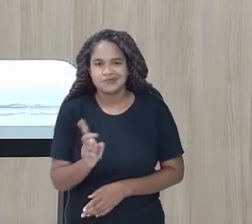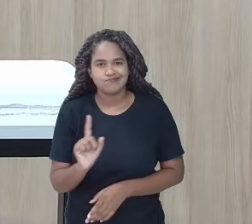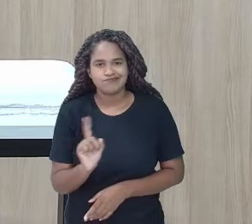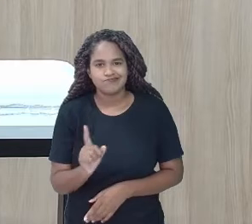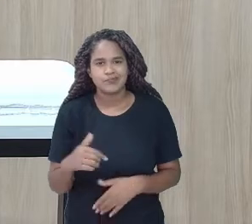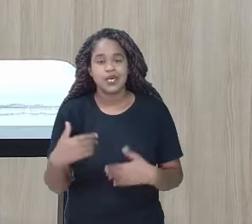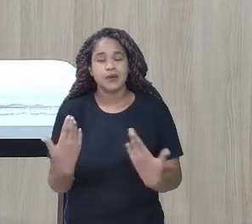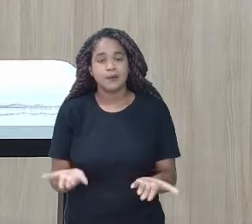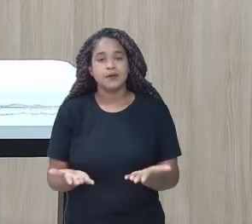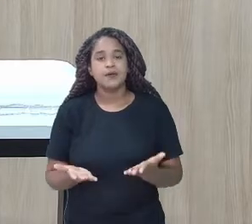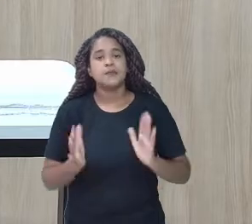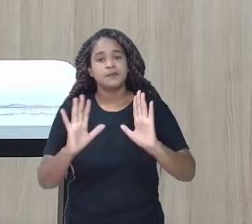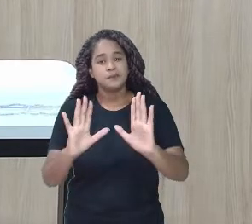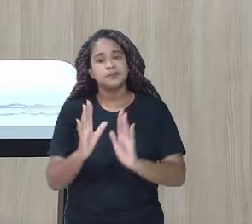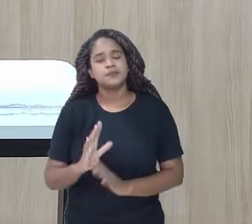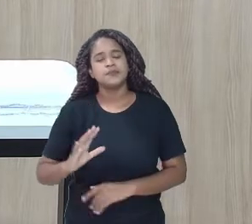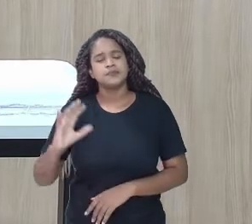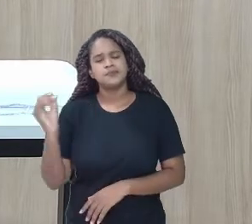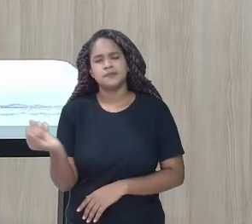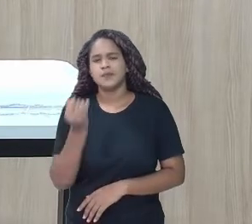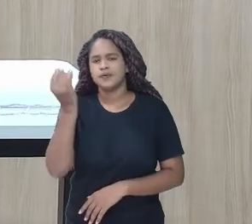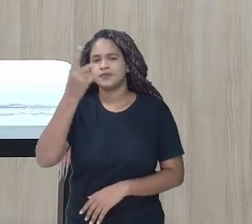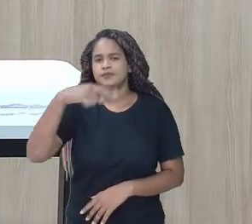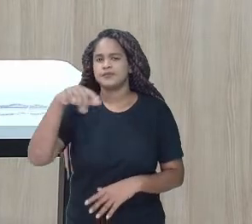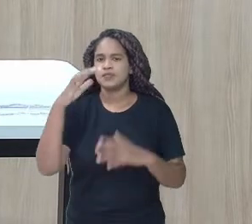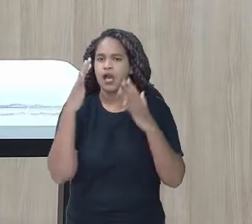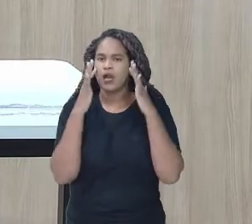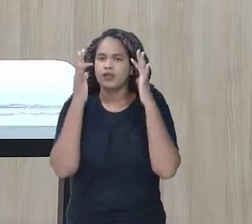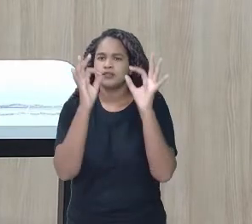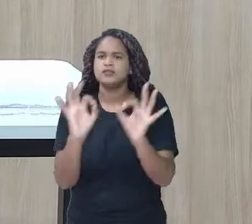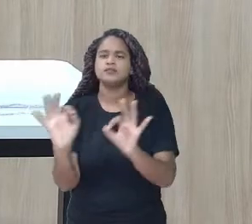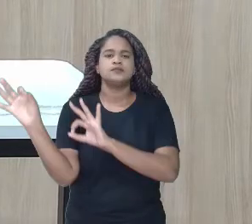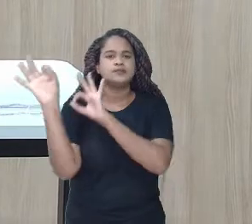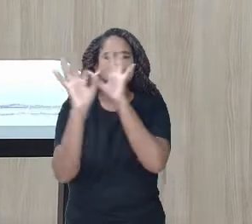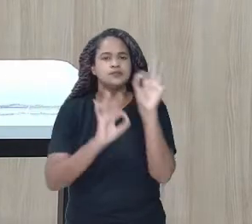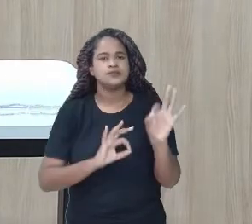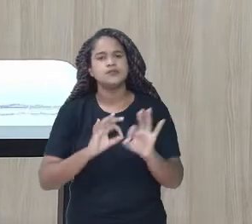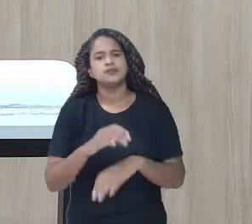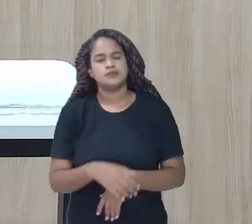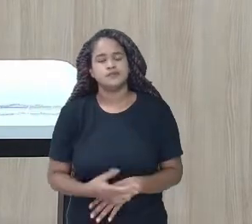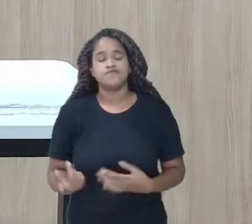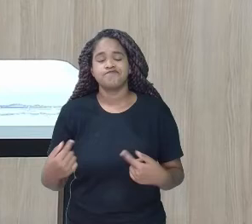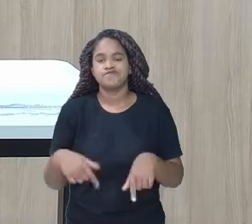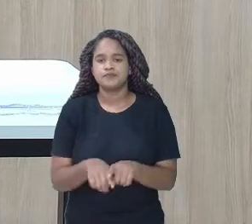a importância, não é, de vocês estarem prestando atenção, de vocês estarem também